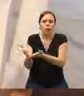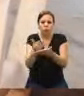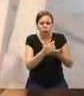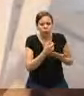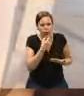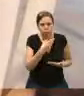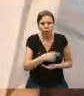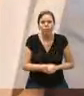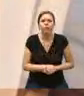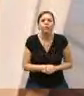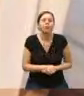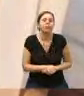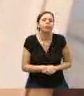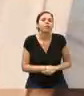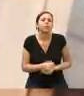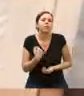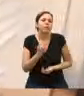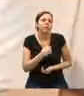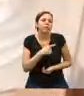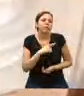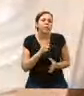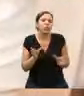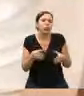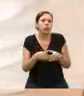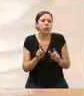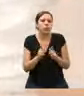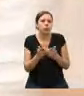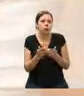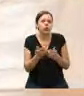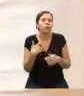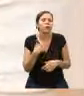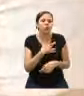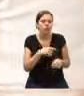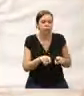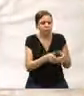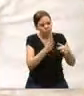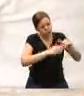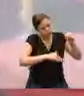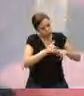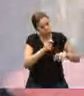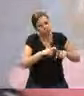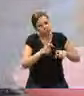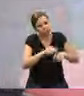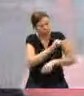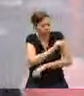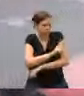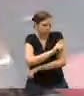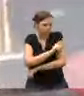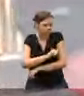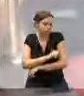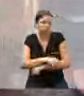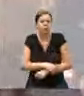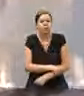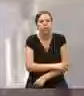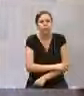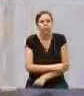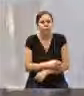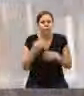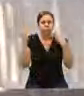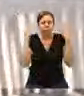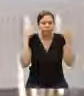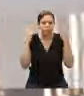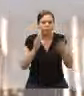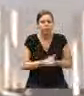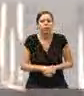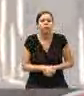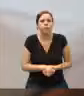medicamentos, né? E aí nós temos o grupo de saúde que vão médicos, enfermeiros,